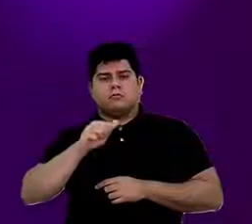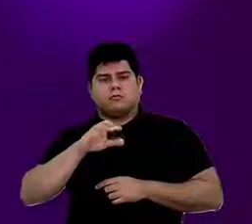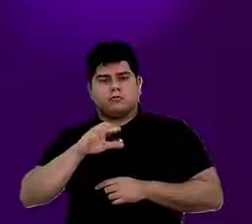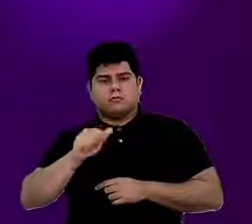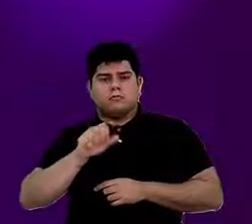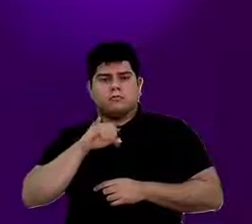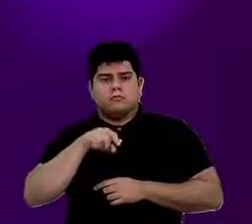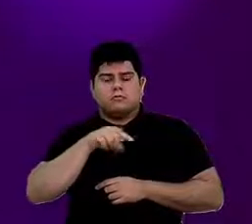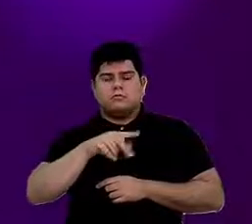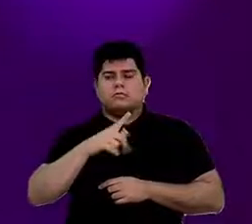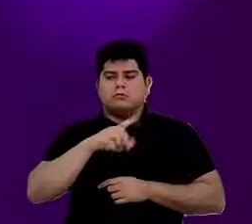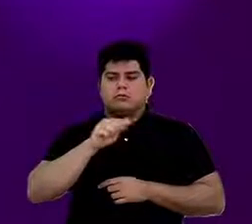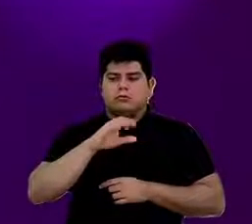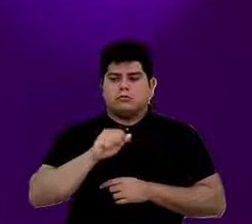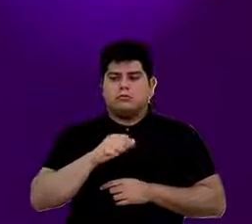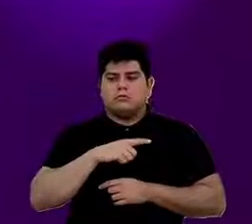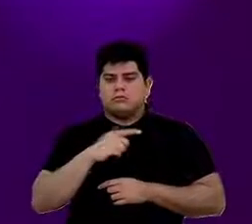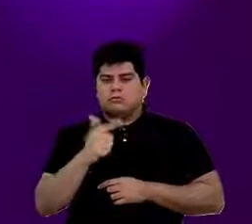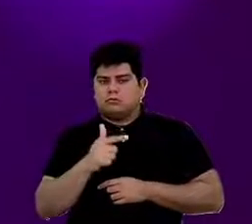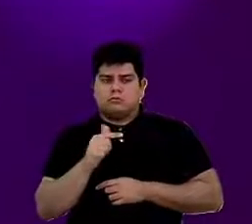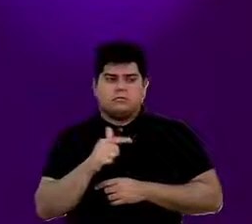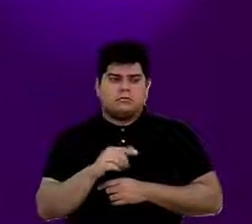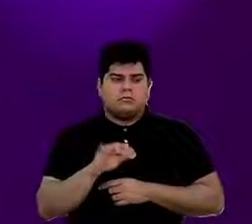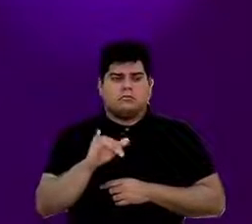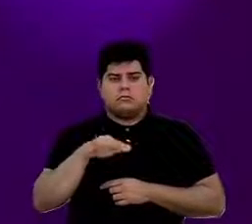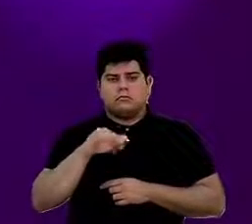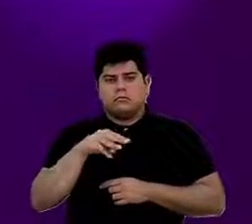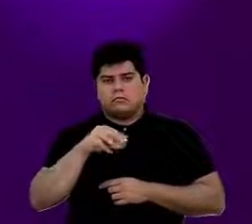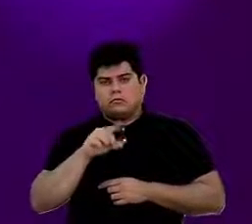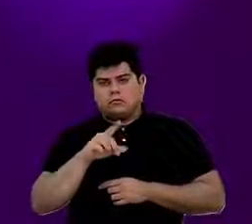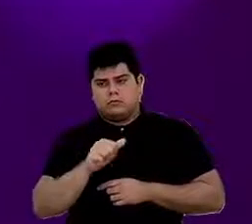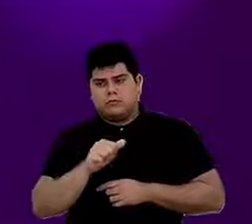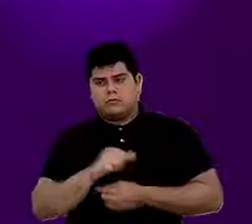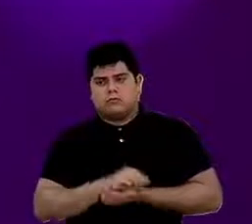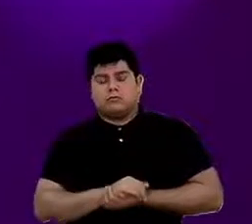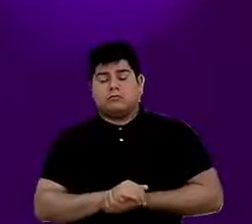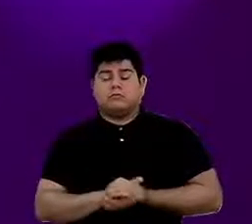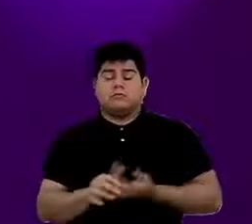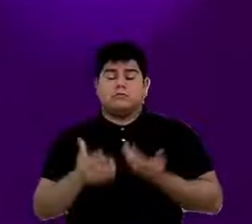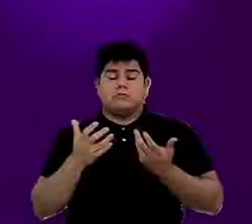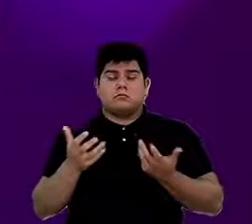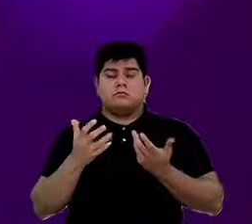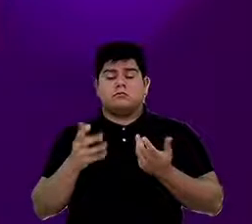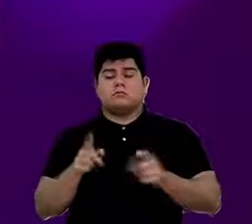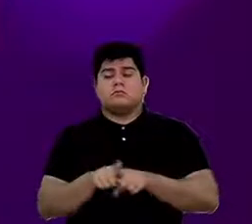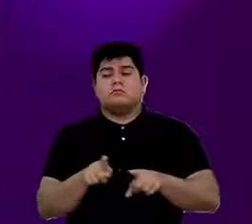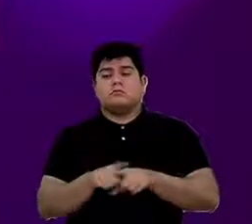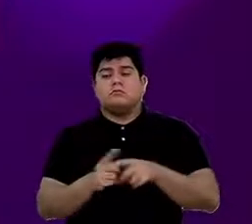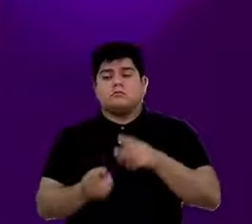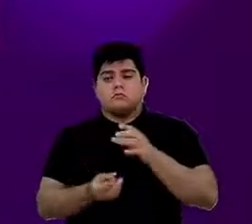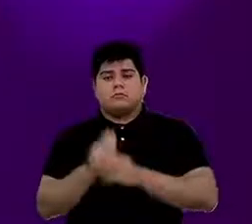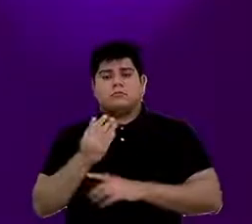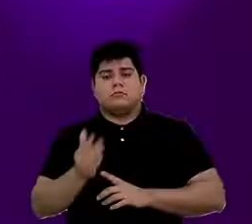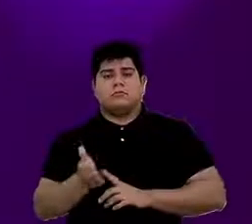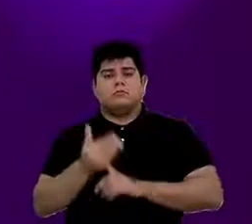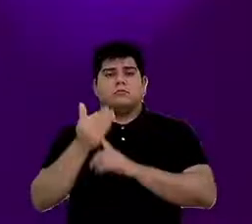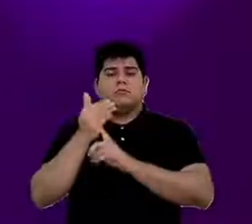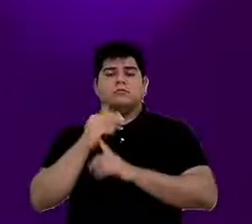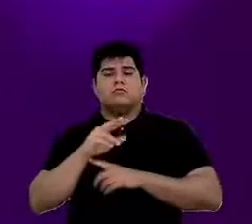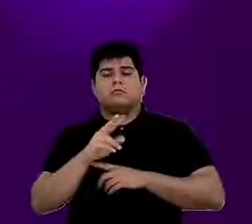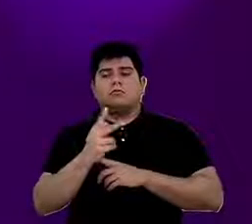essa placa tal não está inflamada. E queremos também ver o surgimento dessas tecnologias